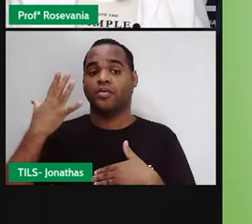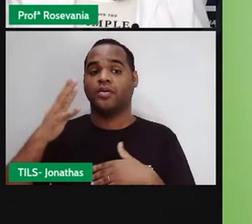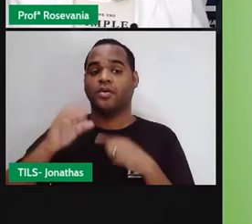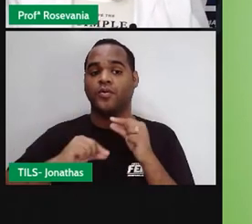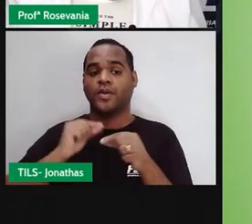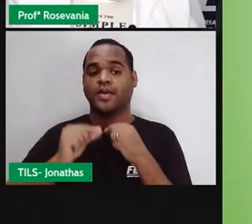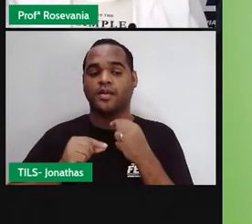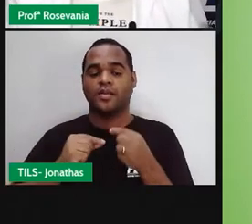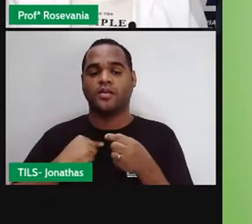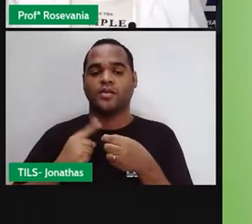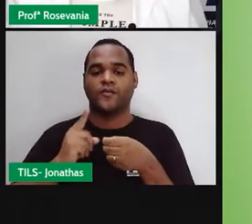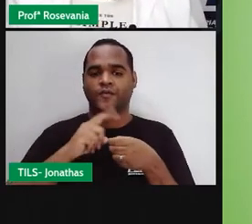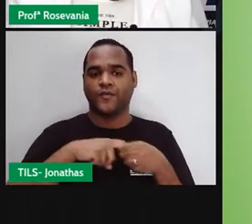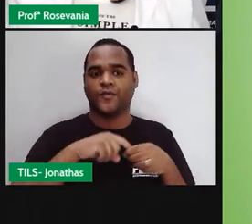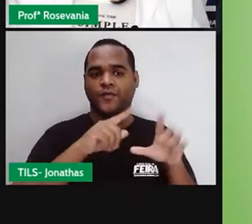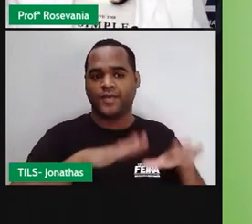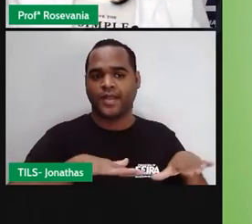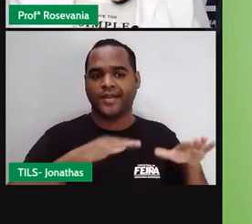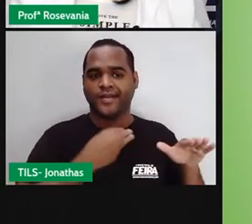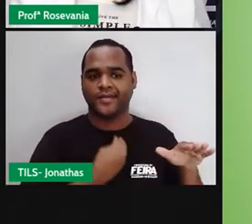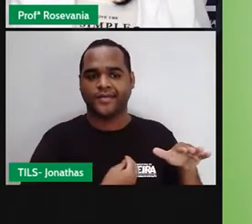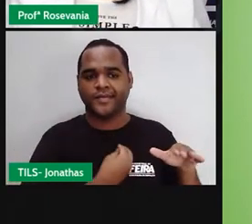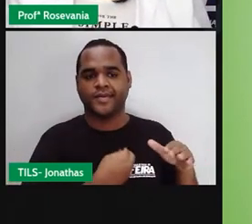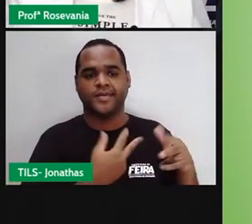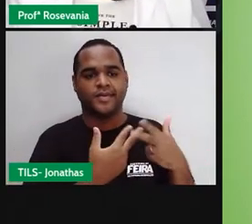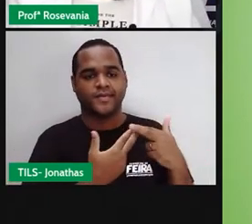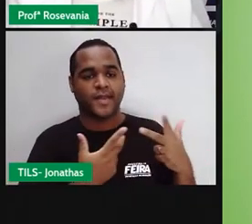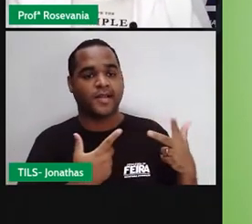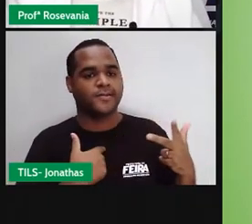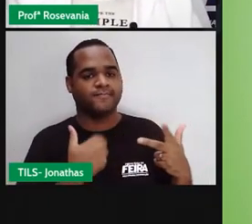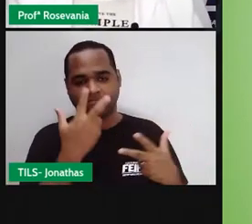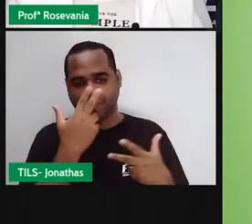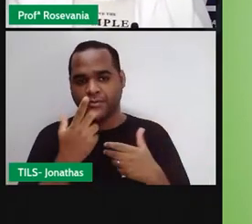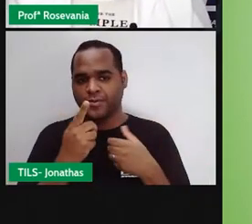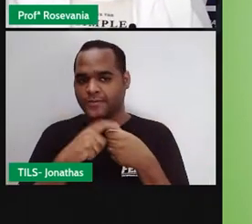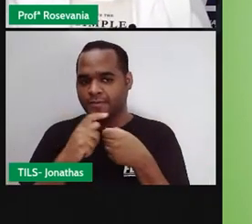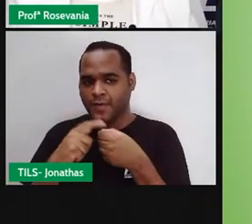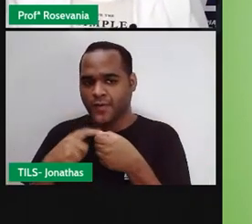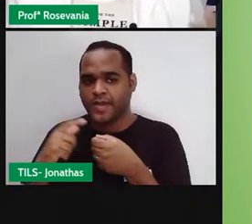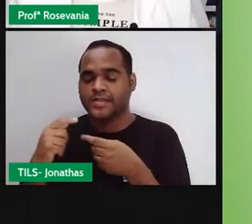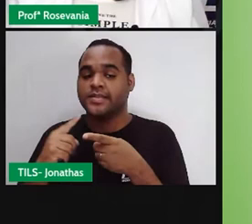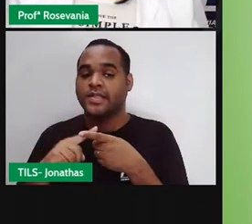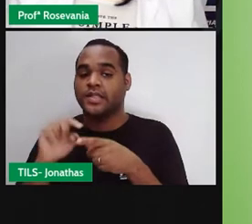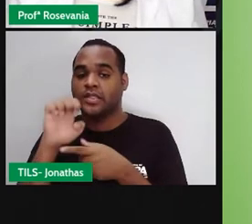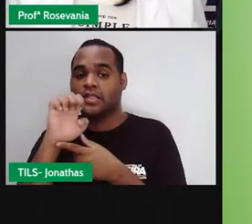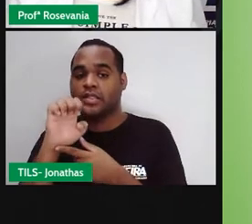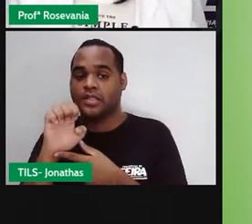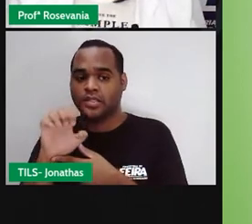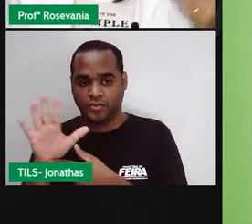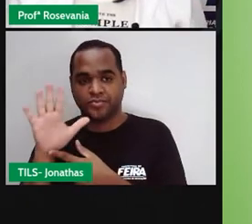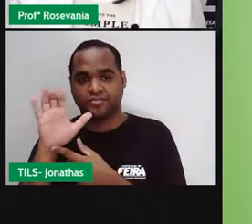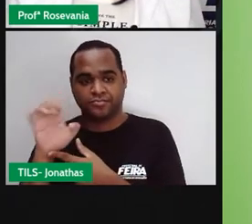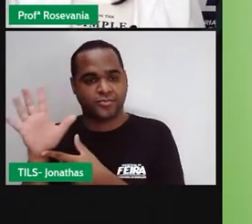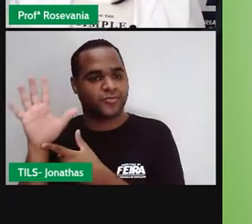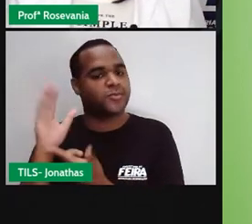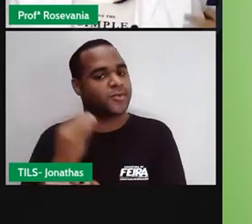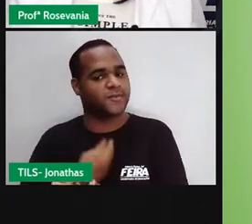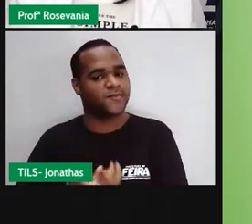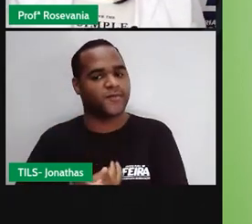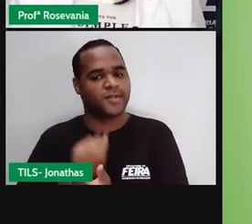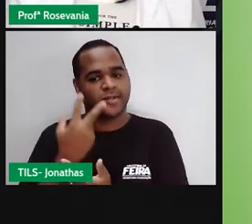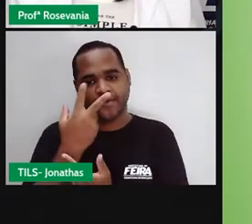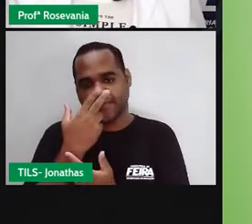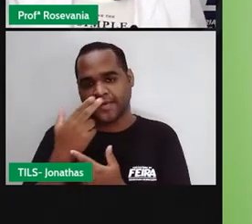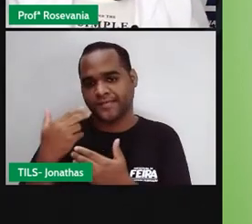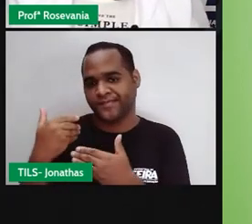para o mercado interno e eles também começaram a se recuperar, né? Aí a Europa, que, como eu falei para vocês, que já estava se recuperando,